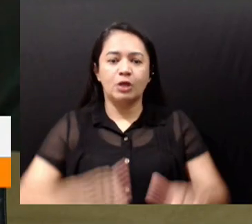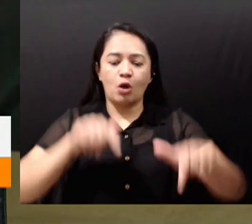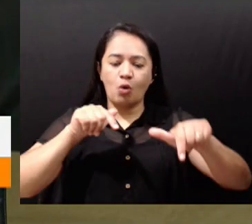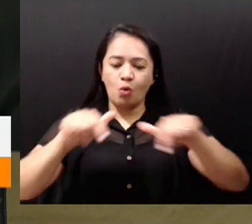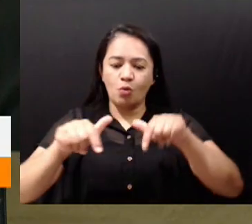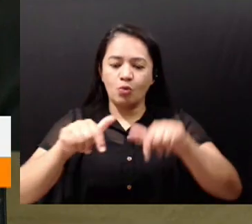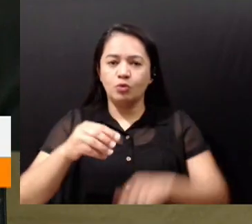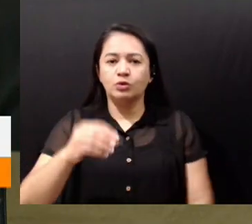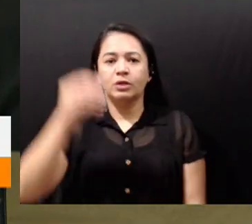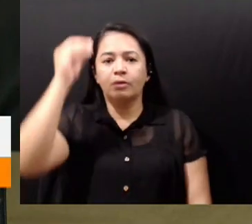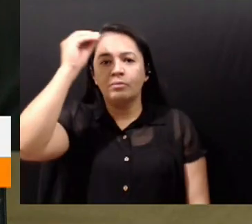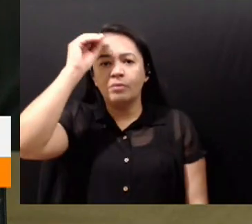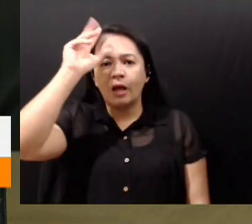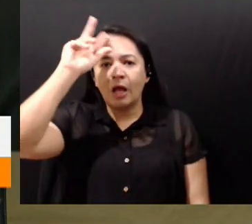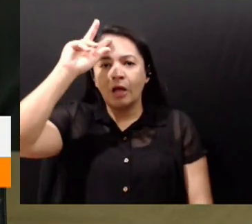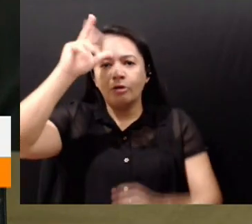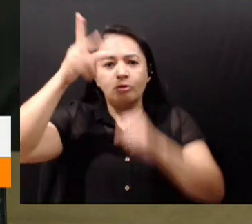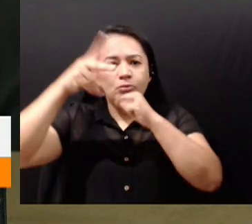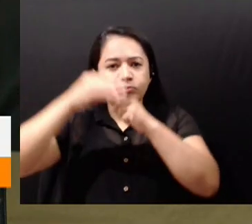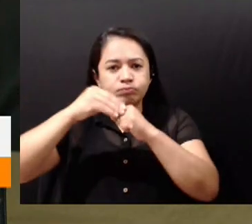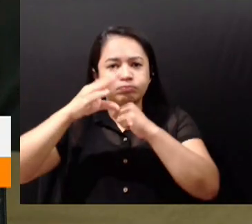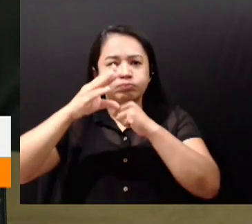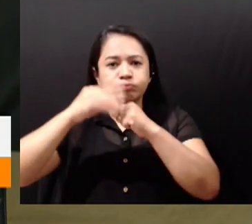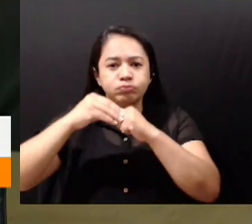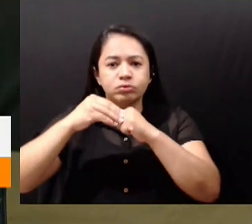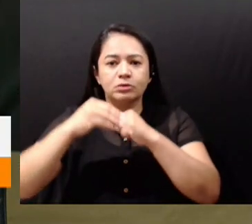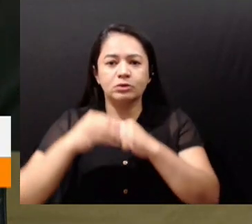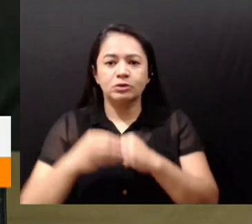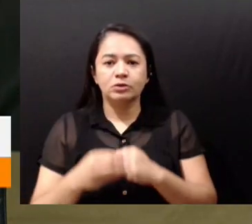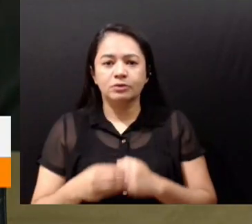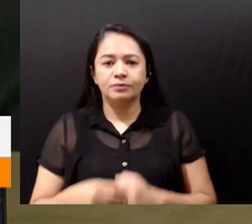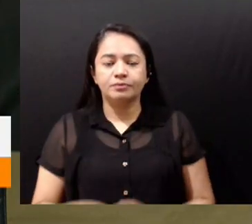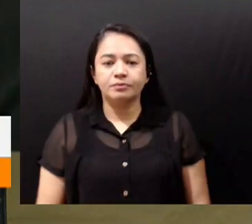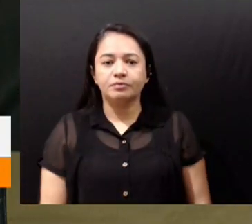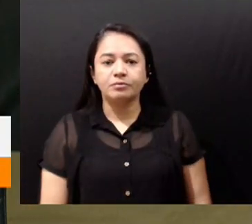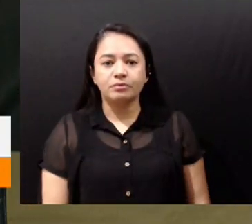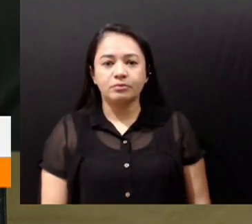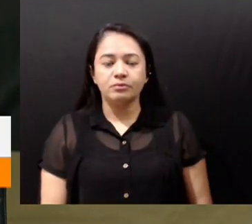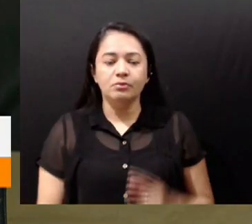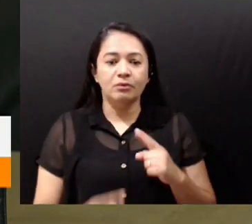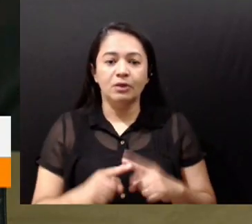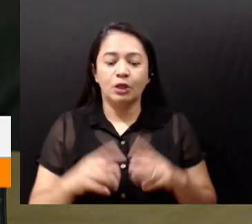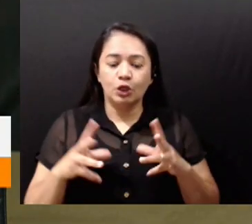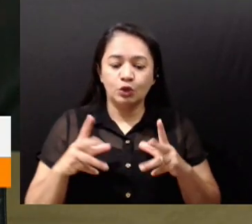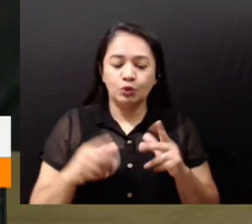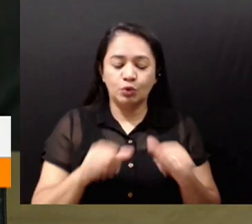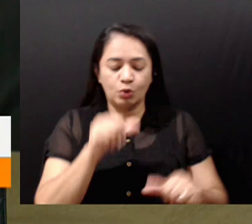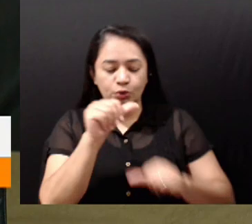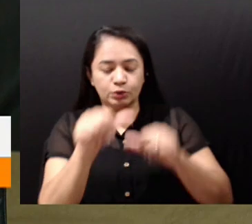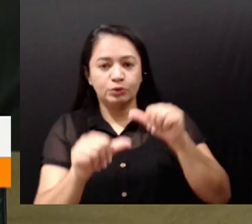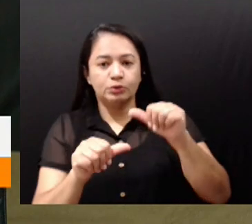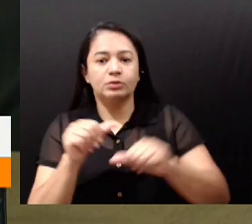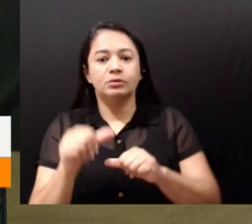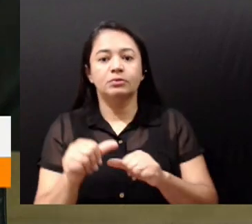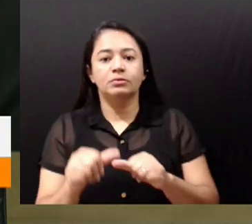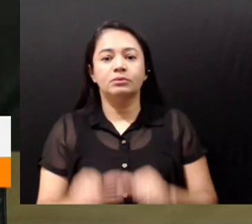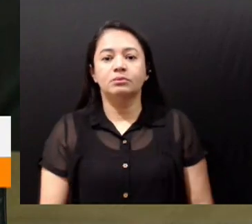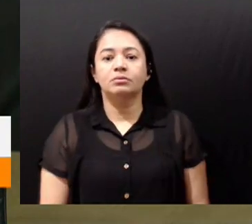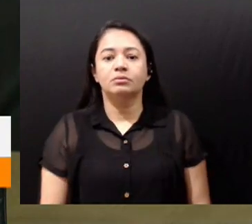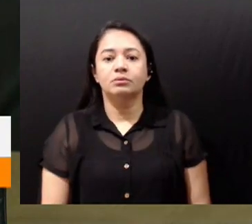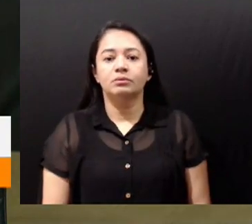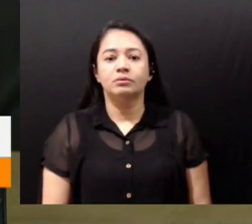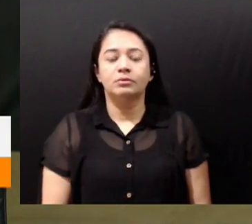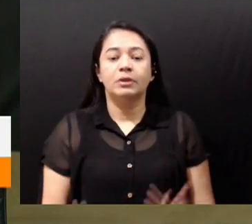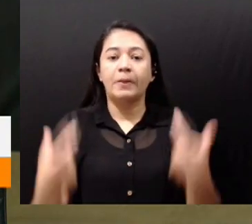autoconhecimento? É do dia para a noite que a gente vai entender? Porque toda a mudança ela necessita aí